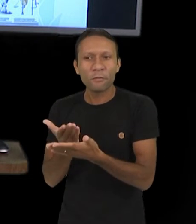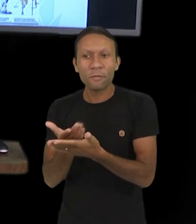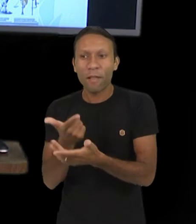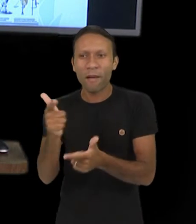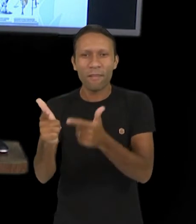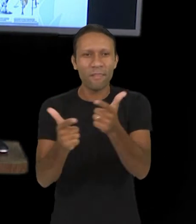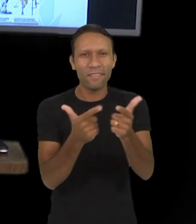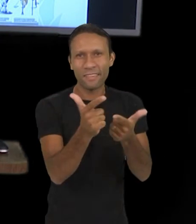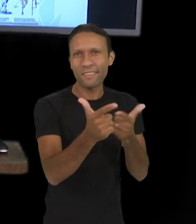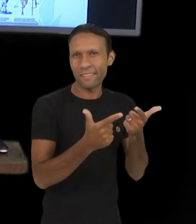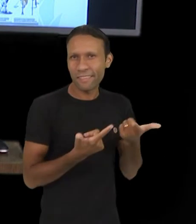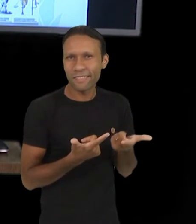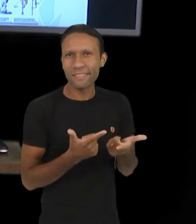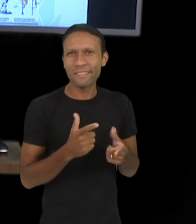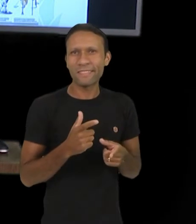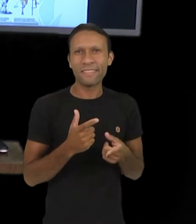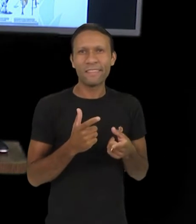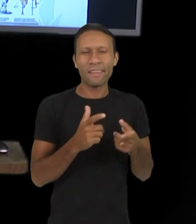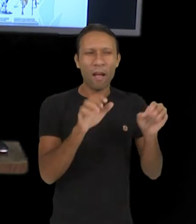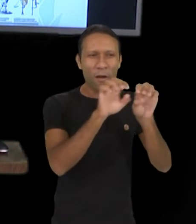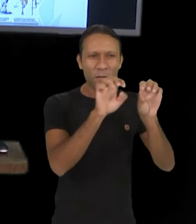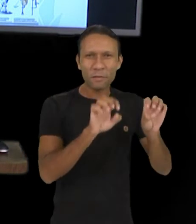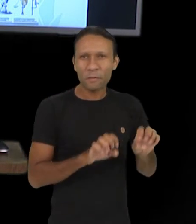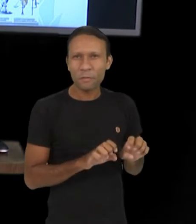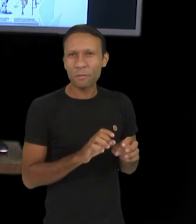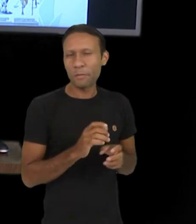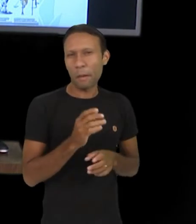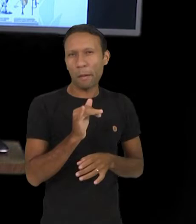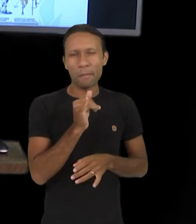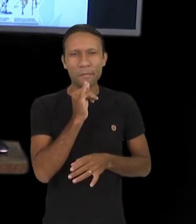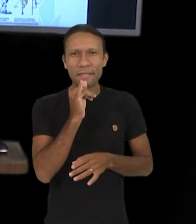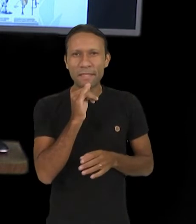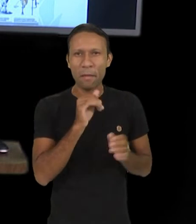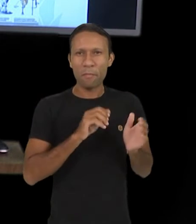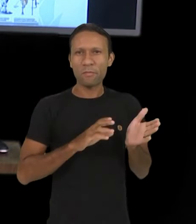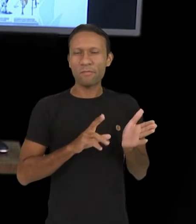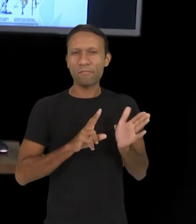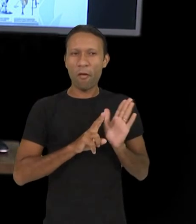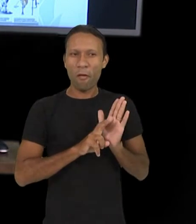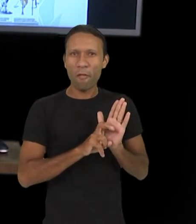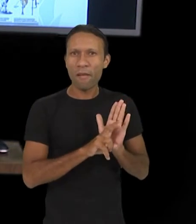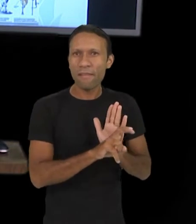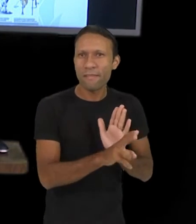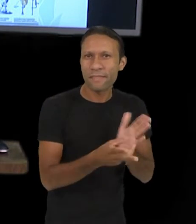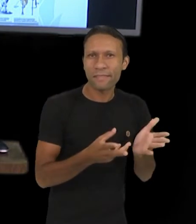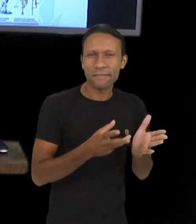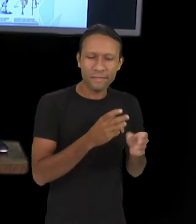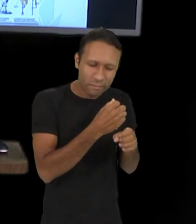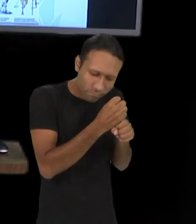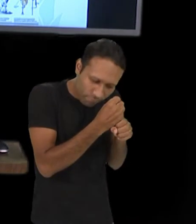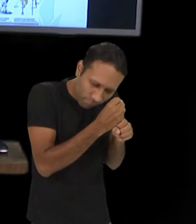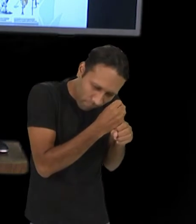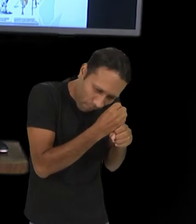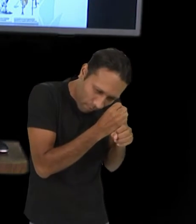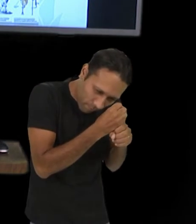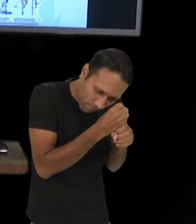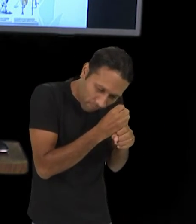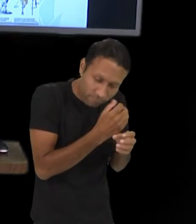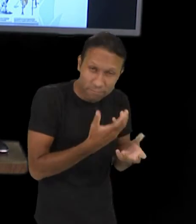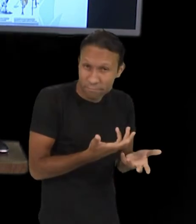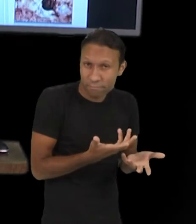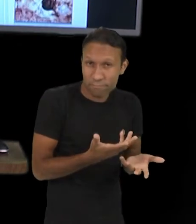estruturas. Em microscópio você consegue ver uma estrutura muito clara de um vírus, que é algo extremamente minúsculo,